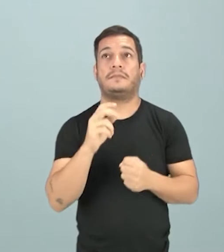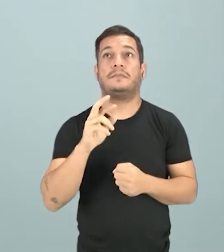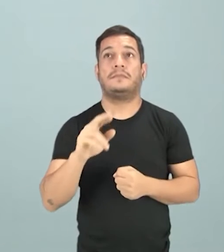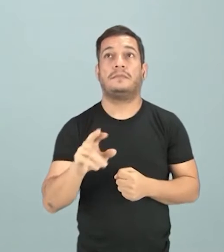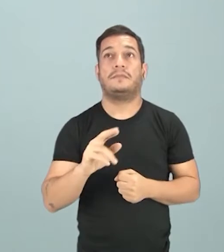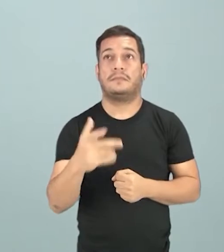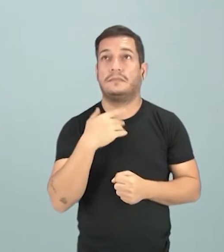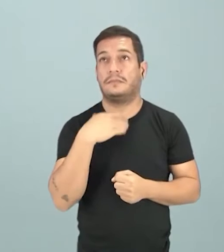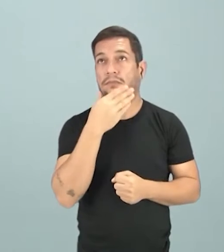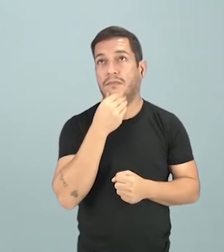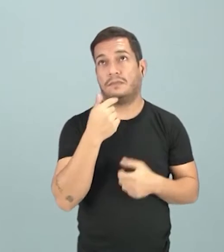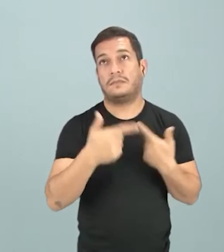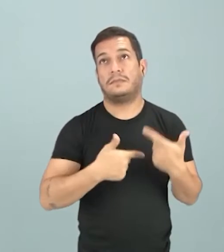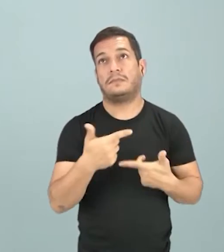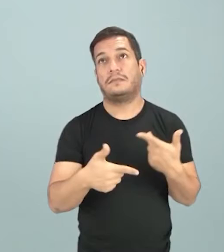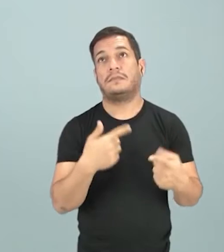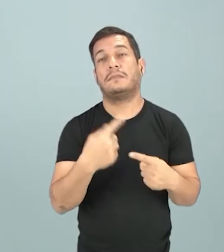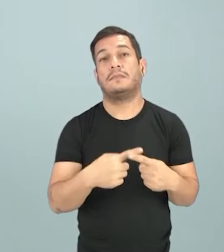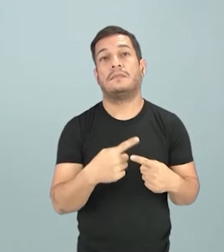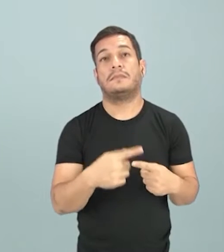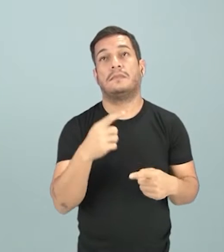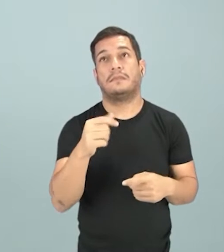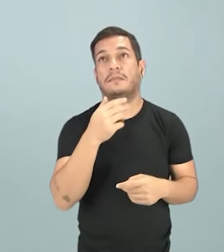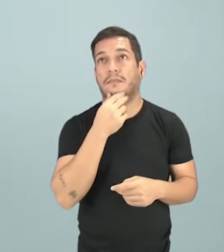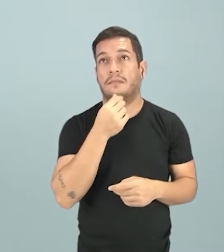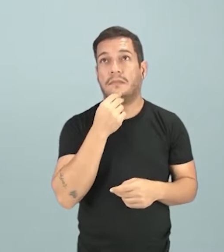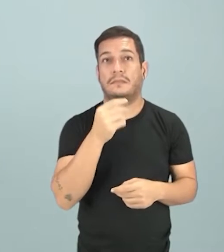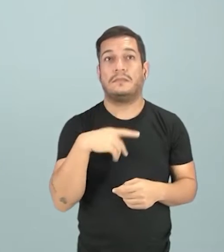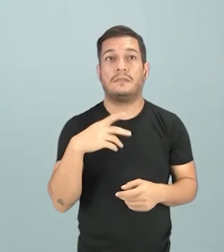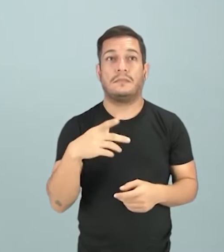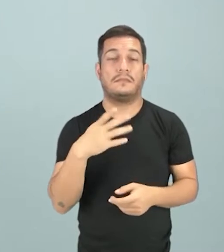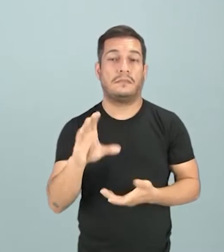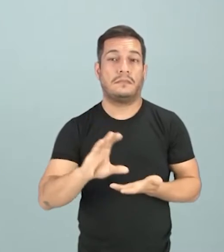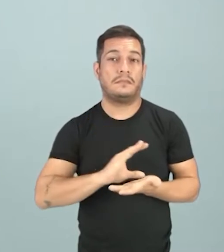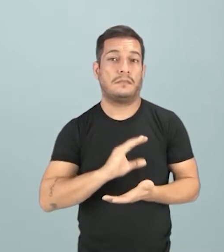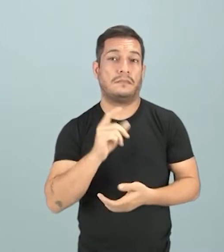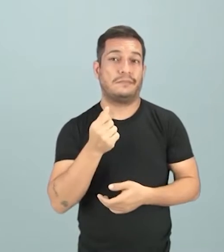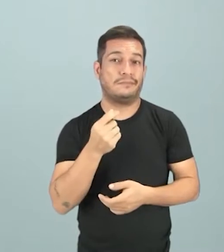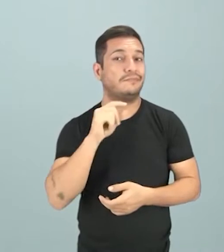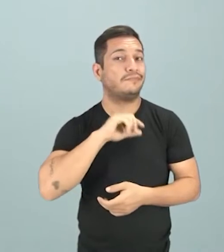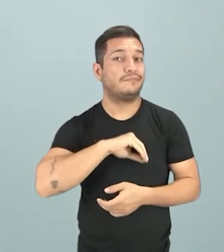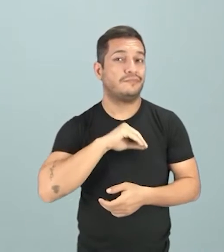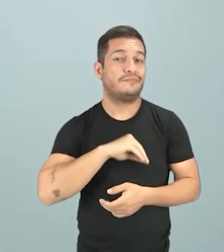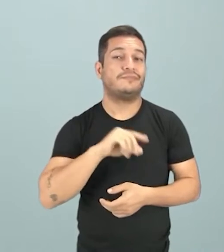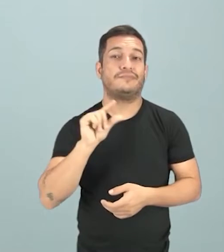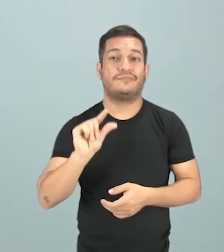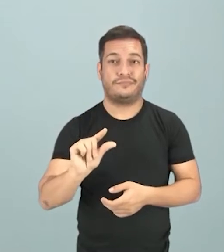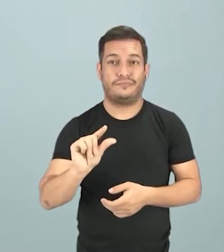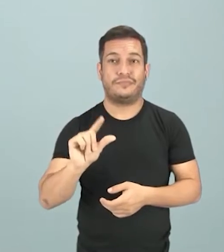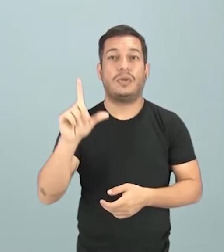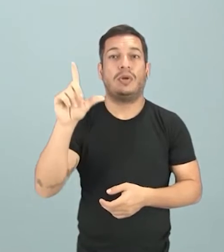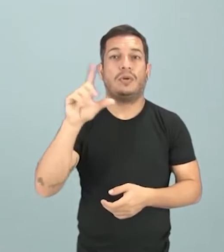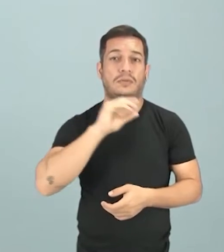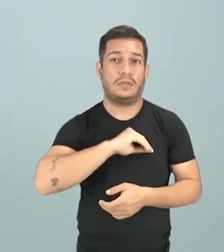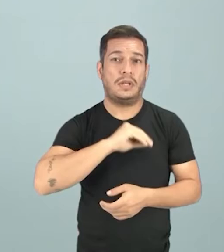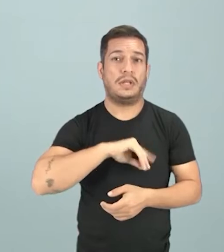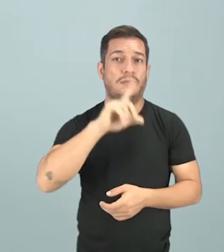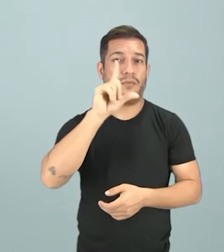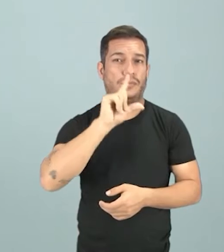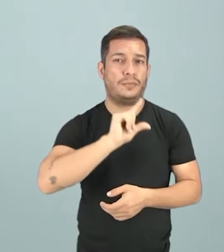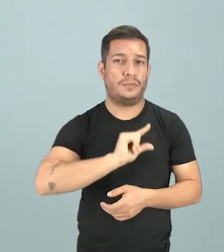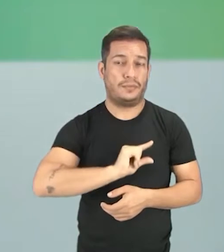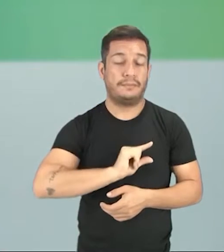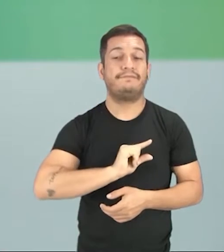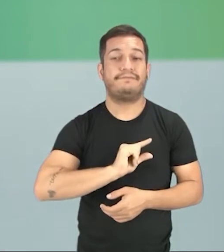só o homem que trabalhava. Por quê? Porque o homem recebia muito pouco. Diminuiu muito o salário do